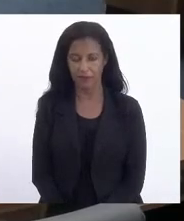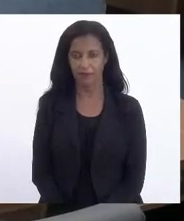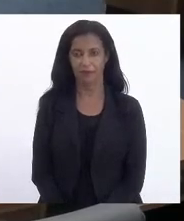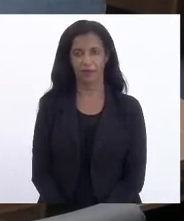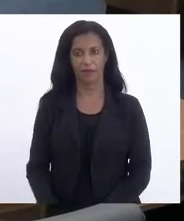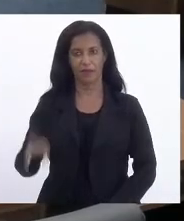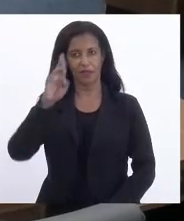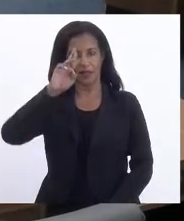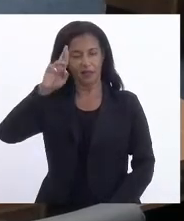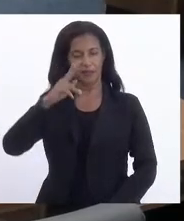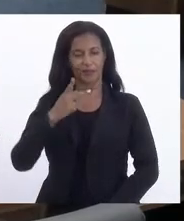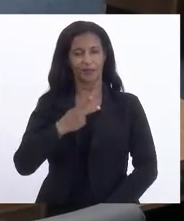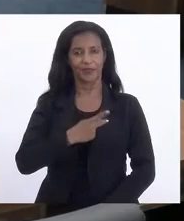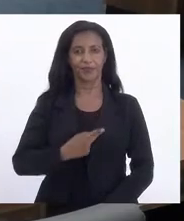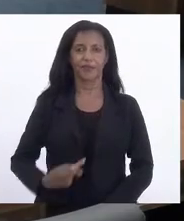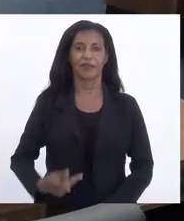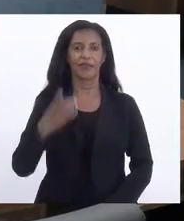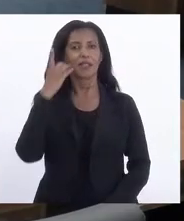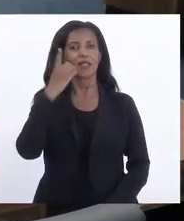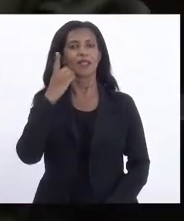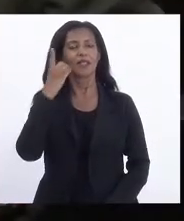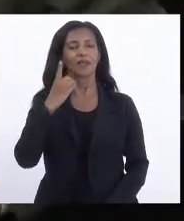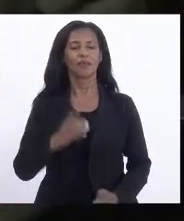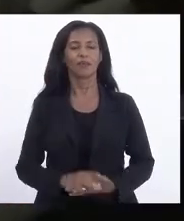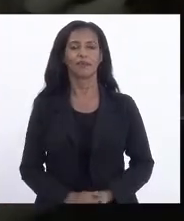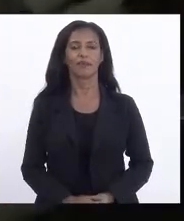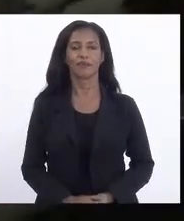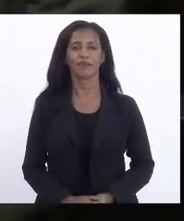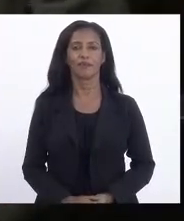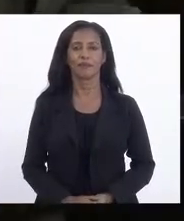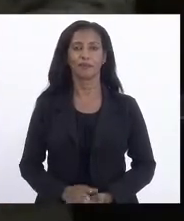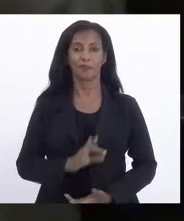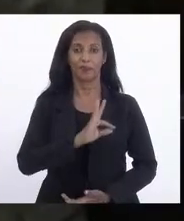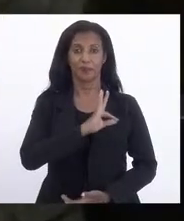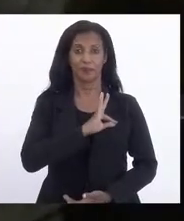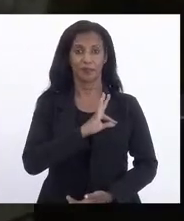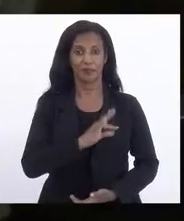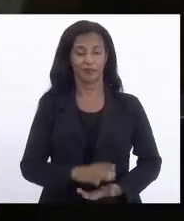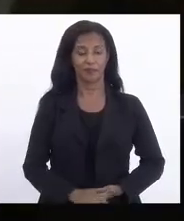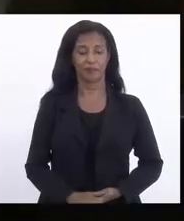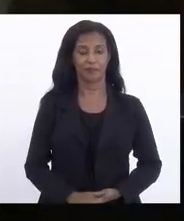Senhora presidente, deputada Marta Rocha,